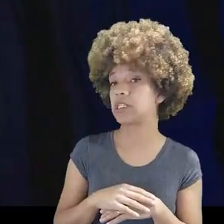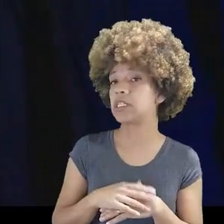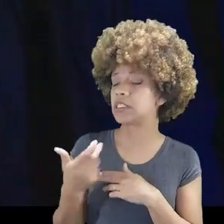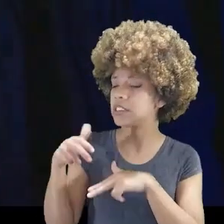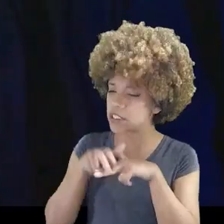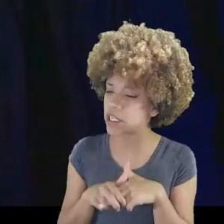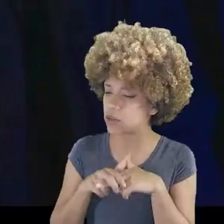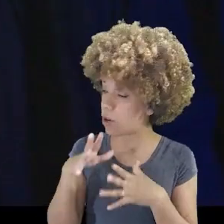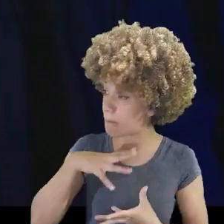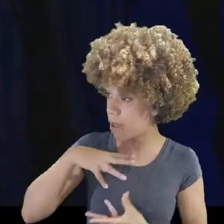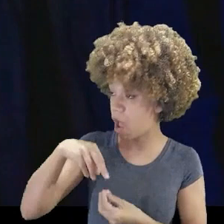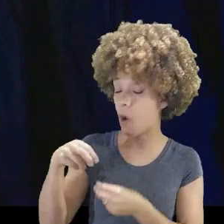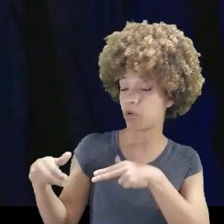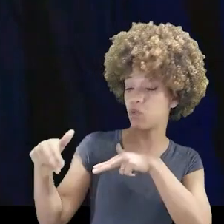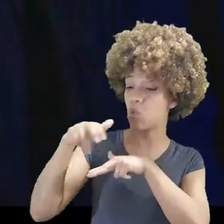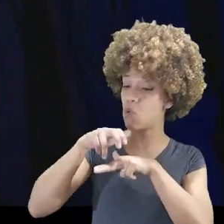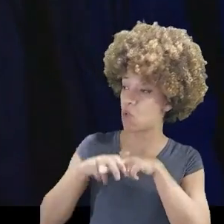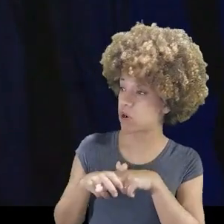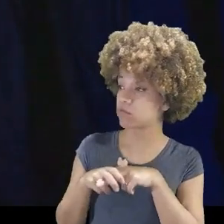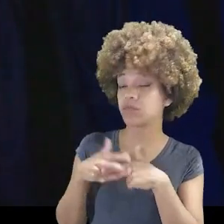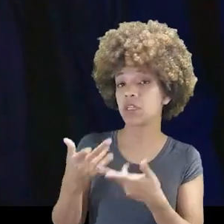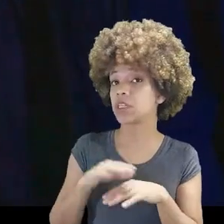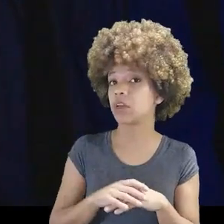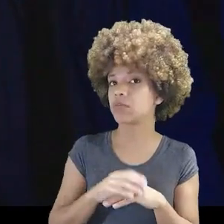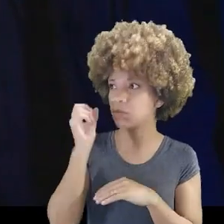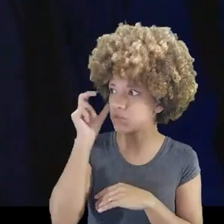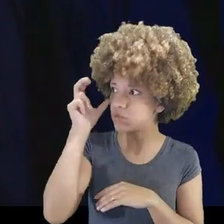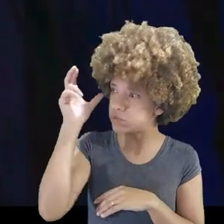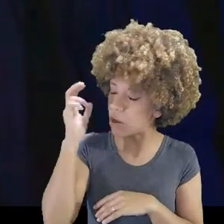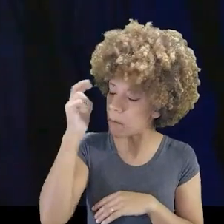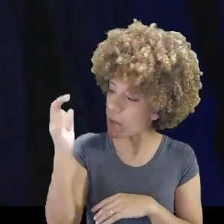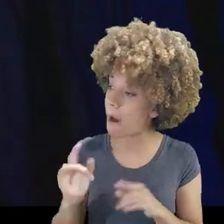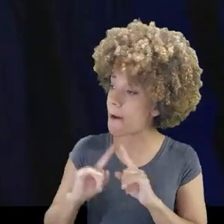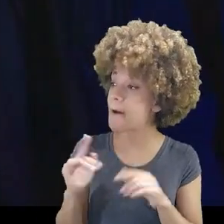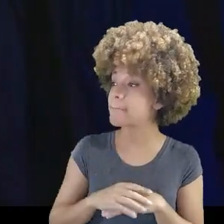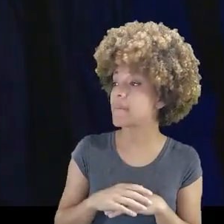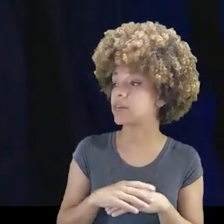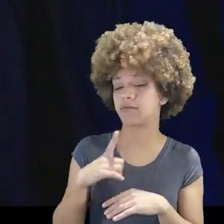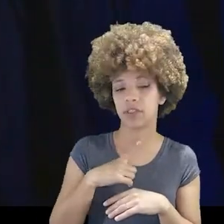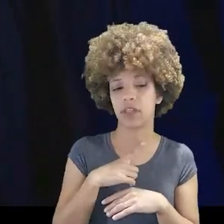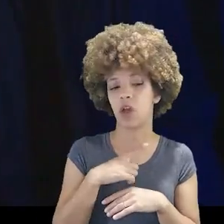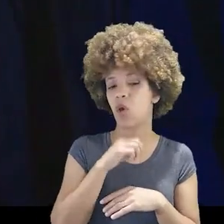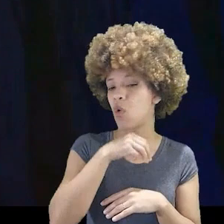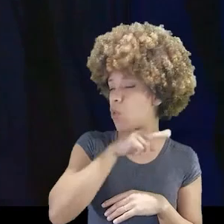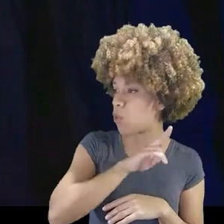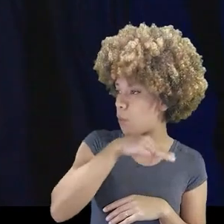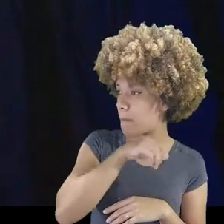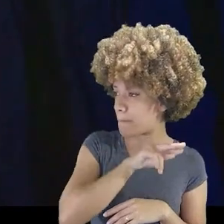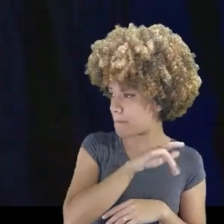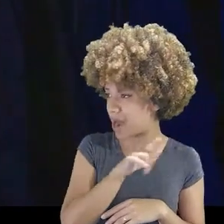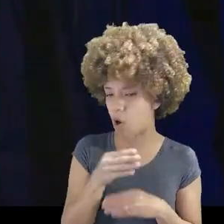cento ali na alma e então eu sou eu vou ficando espertinha mas a maioria vai para o umbral Né mas hoje é só